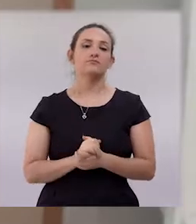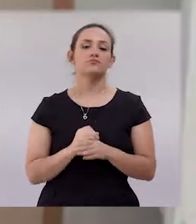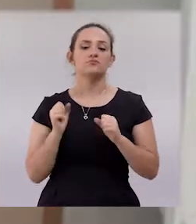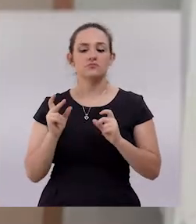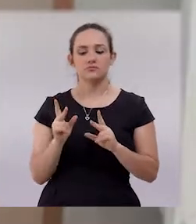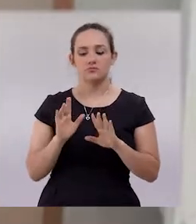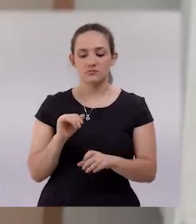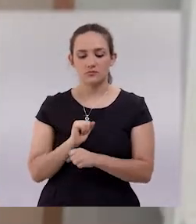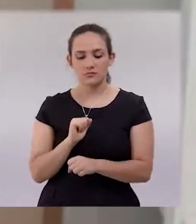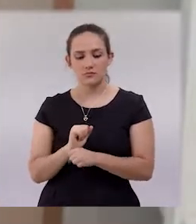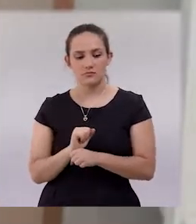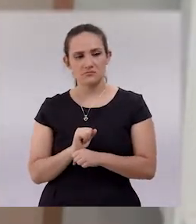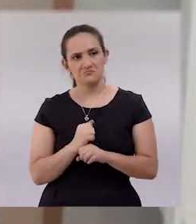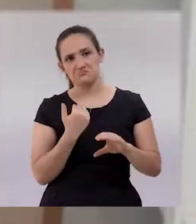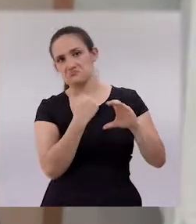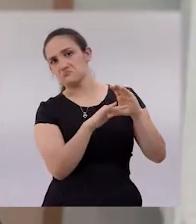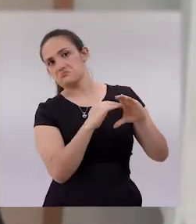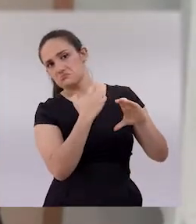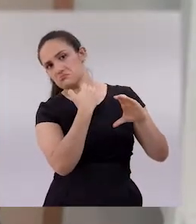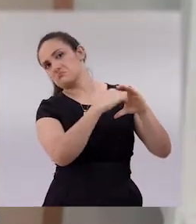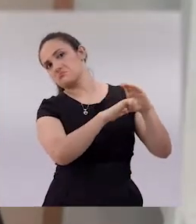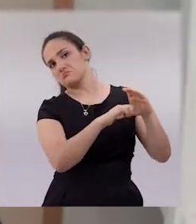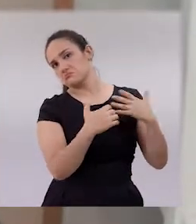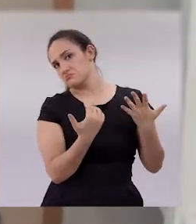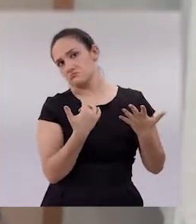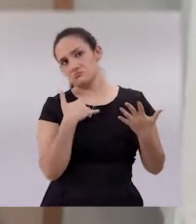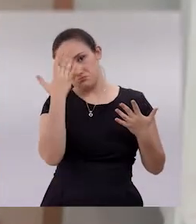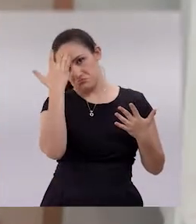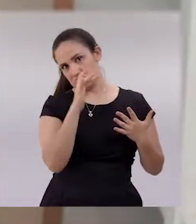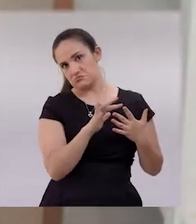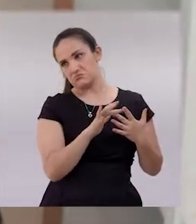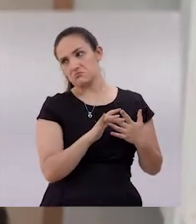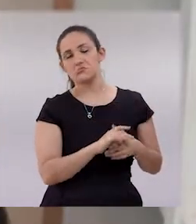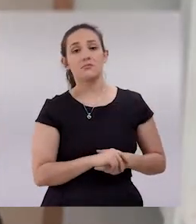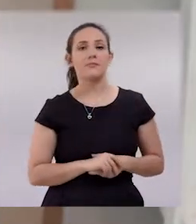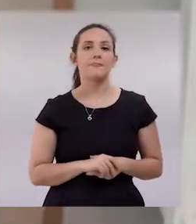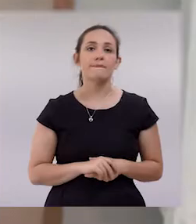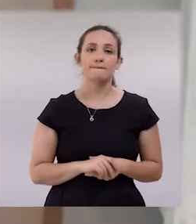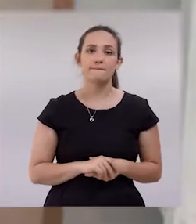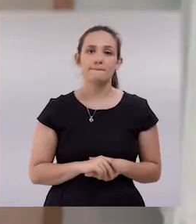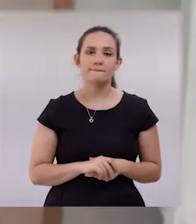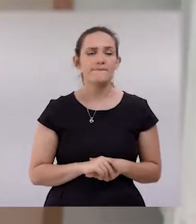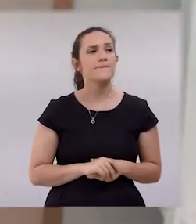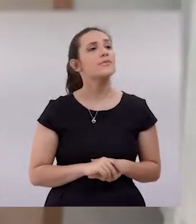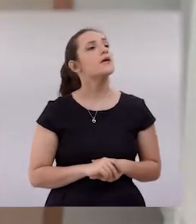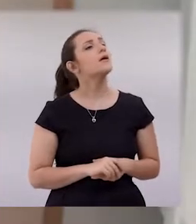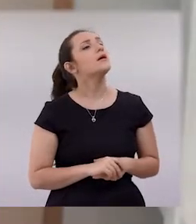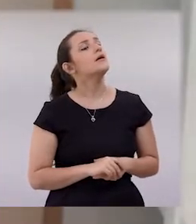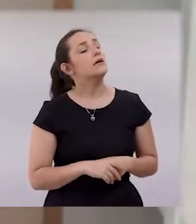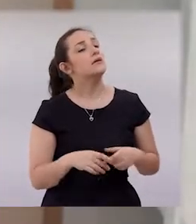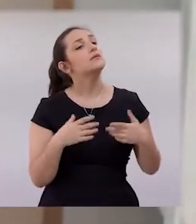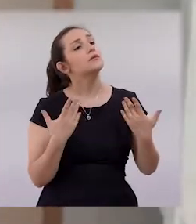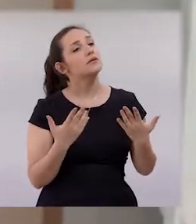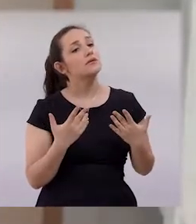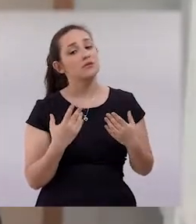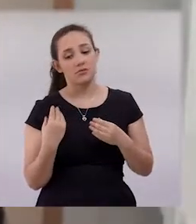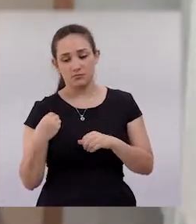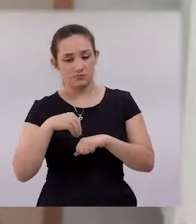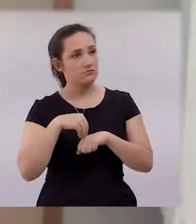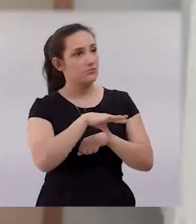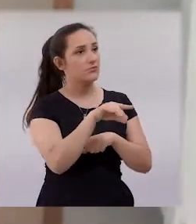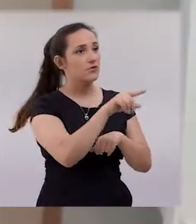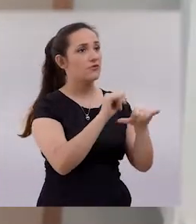específica, seja por um streaming de e-mail, né, uma forma de conectar informações do